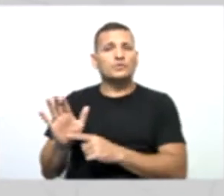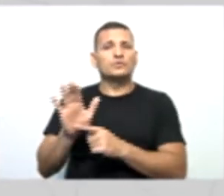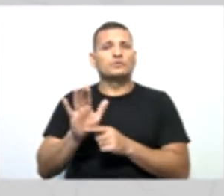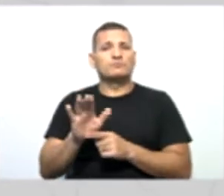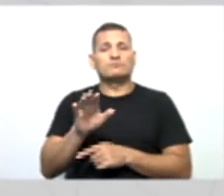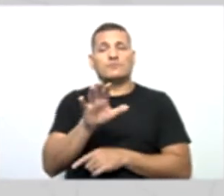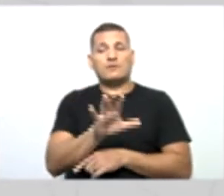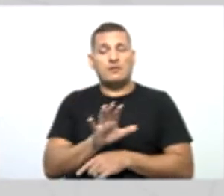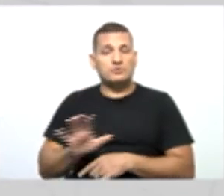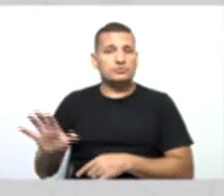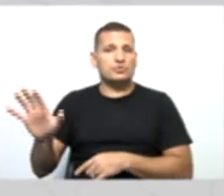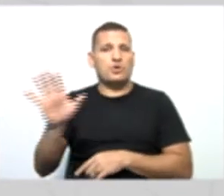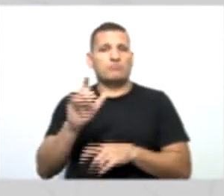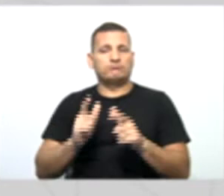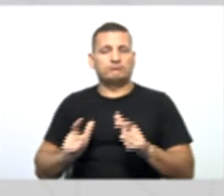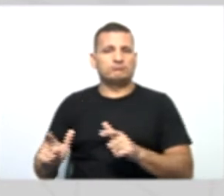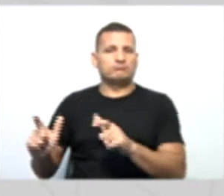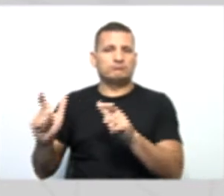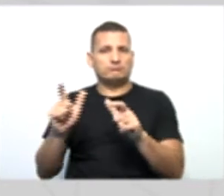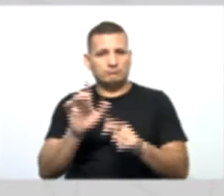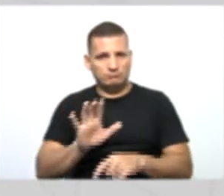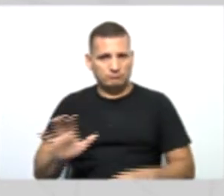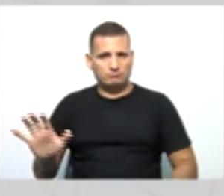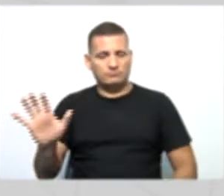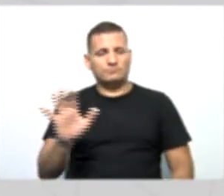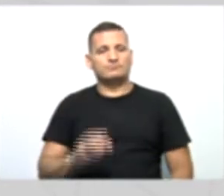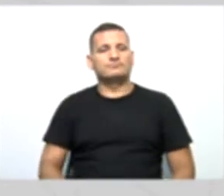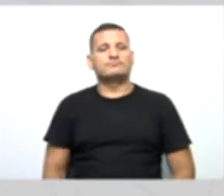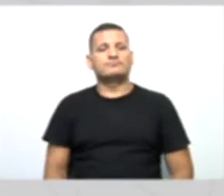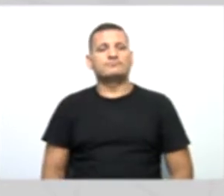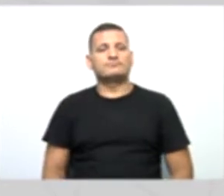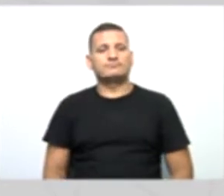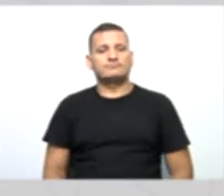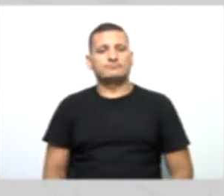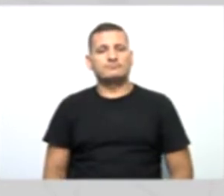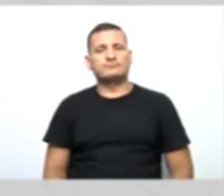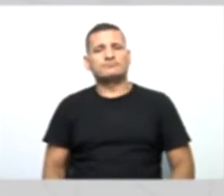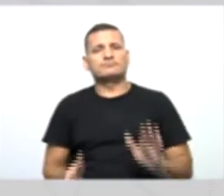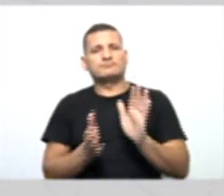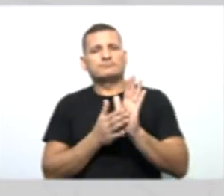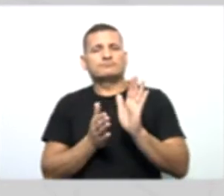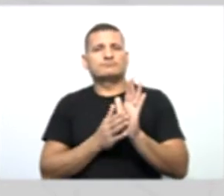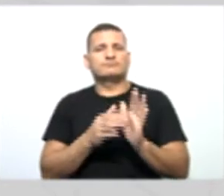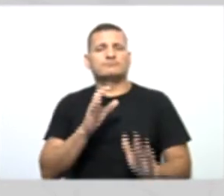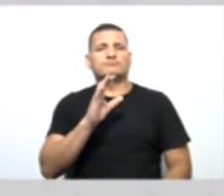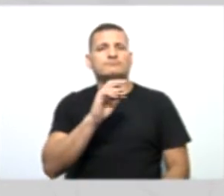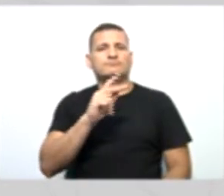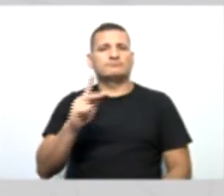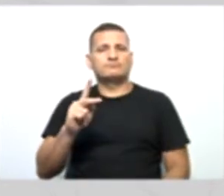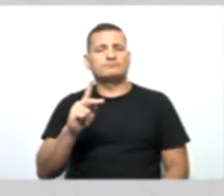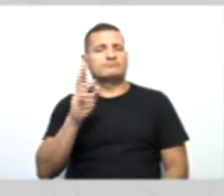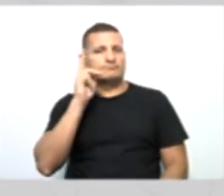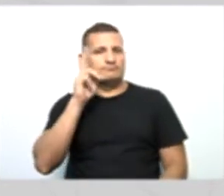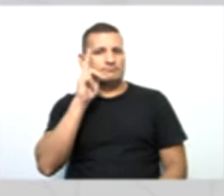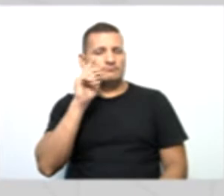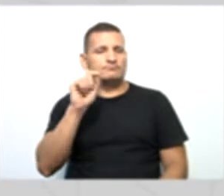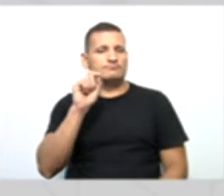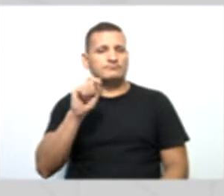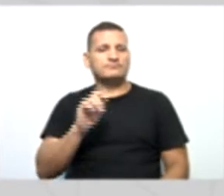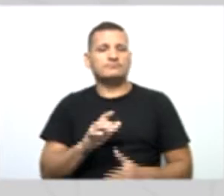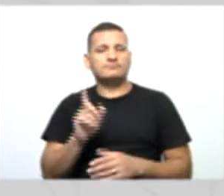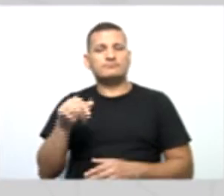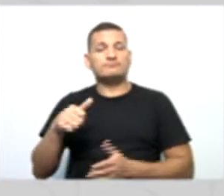desenvolvimento local e regional. E aí, qual que é a proposta da cooperativa mesmo? Só para a gente lembrar,